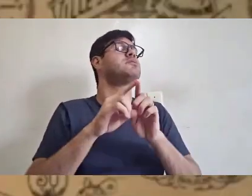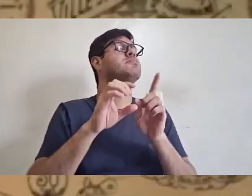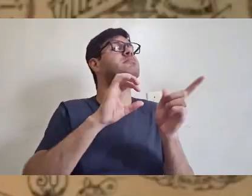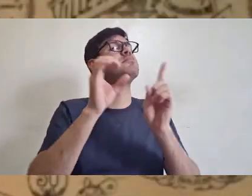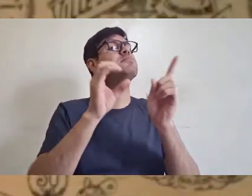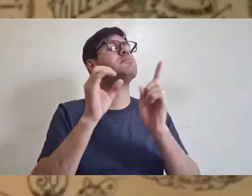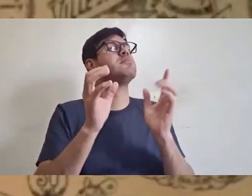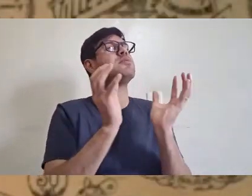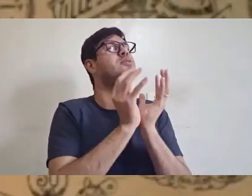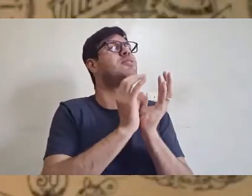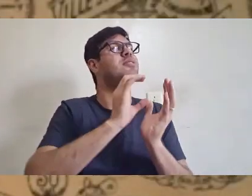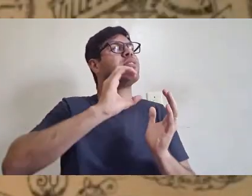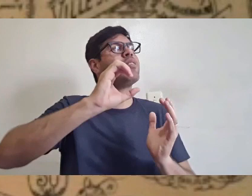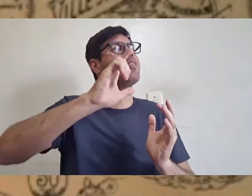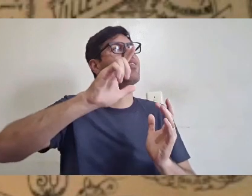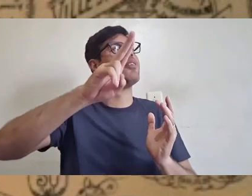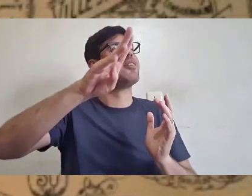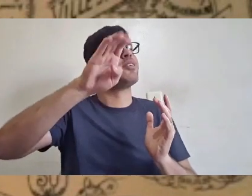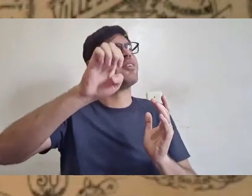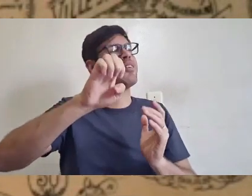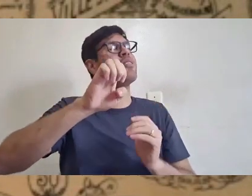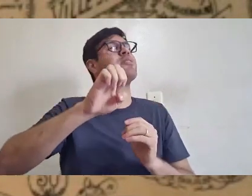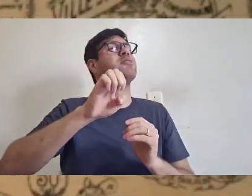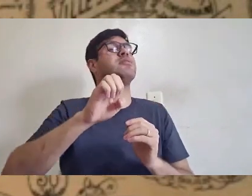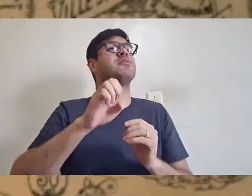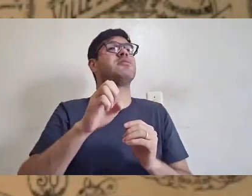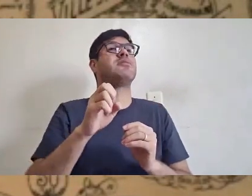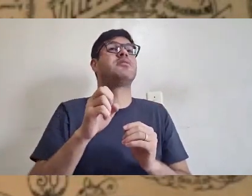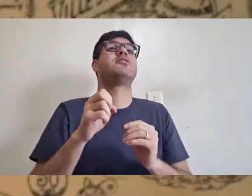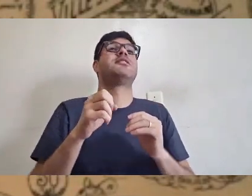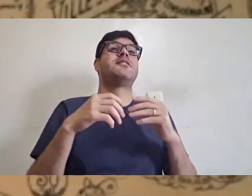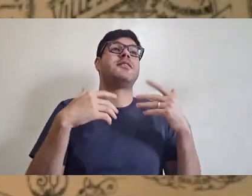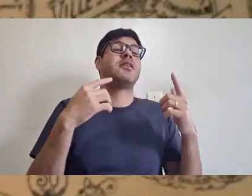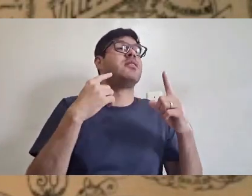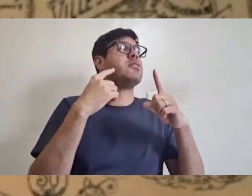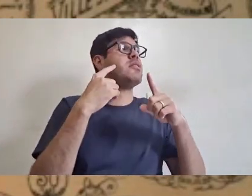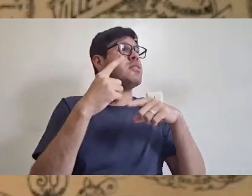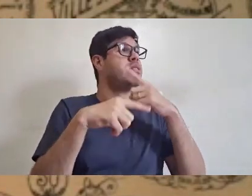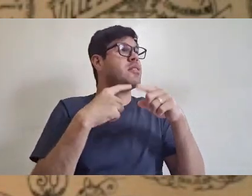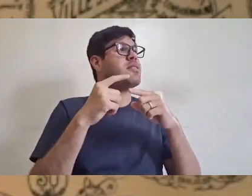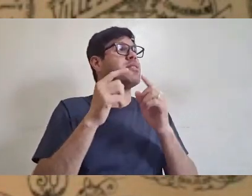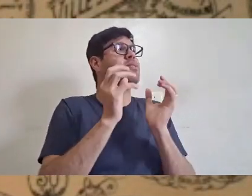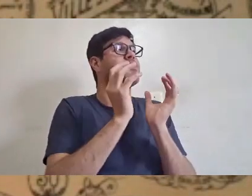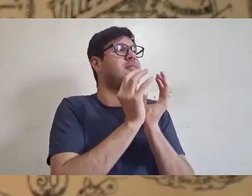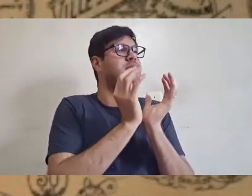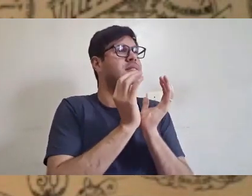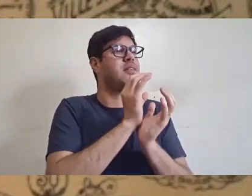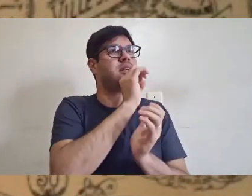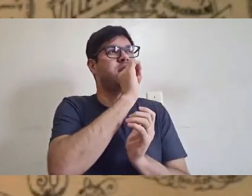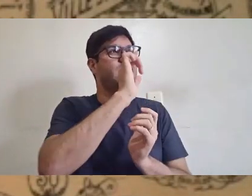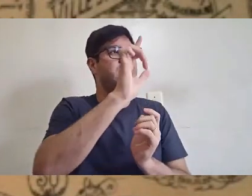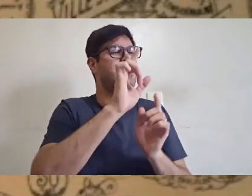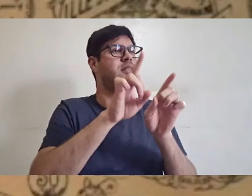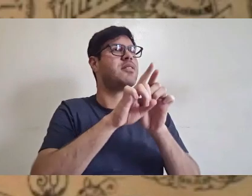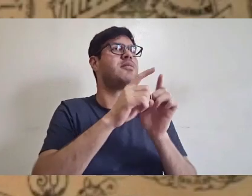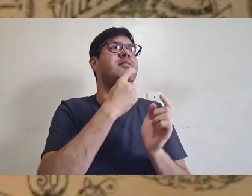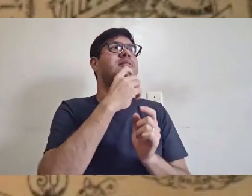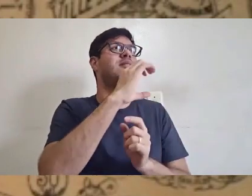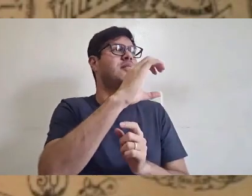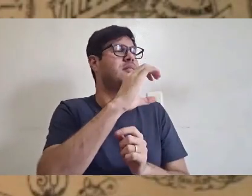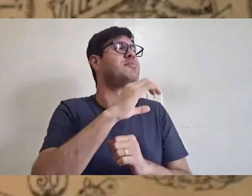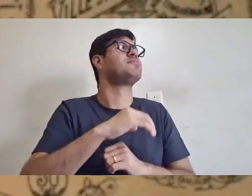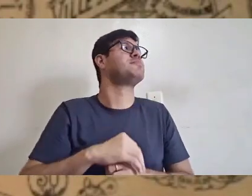né? Nós andamos bastante. Nós andamos bastante. E depois, através das equipes de Limeira, das equipes de